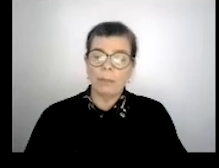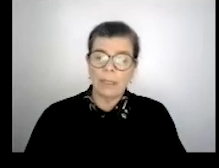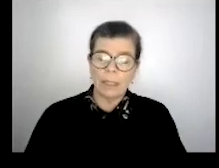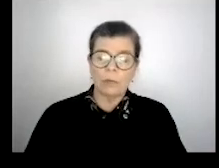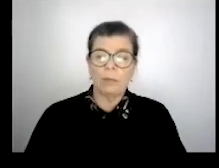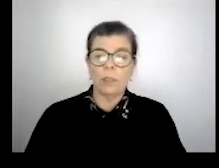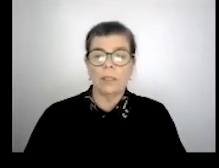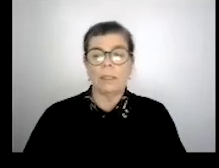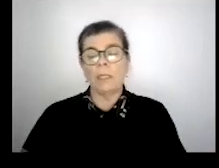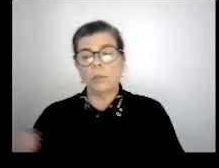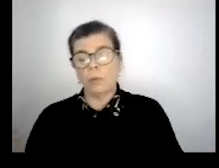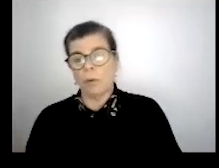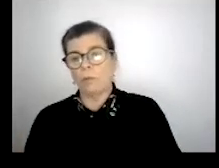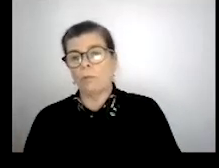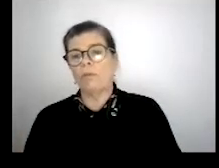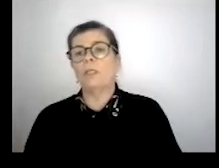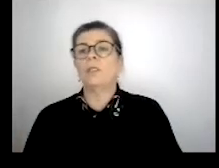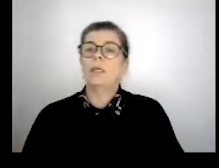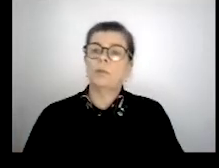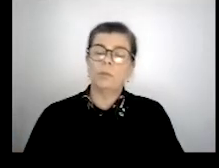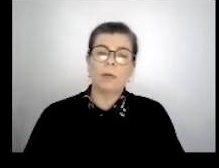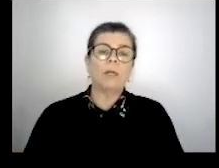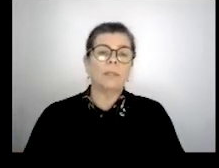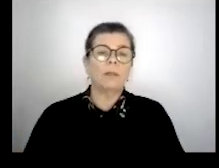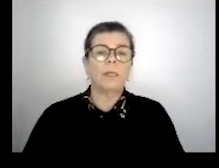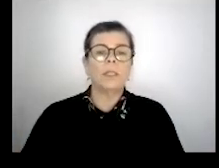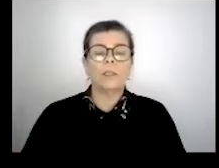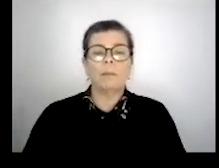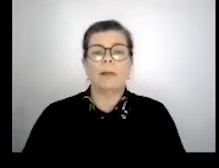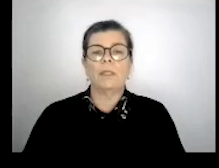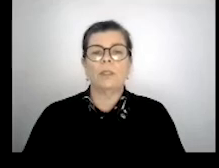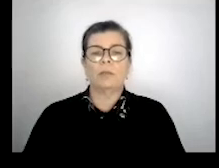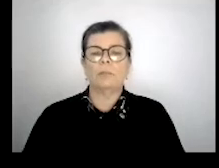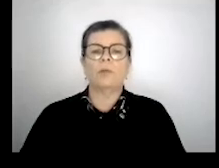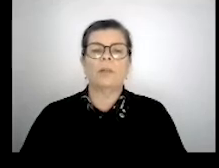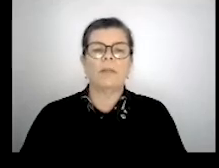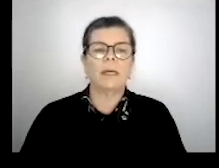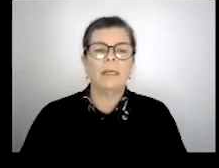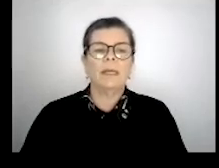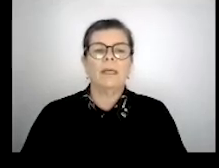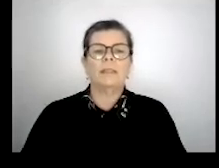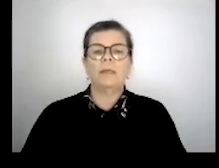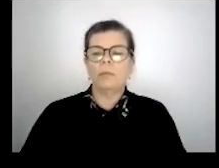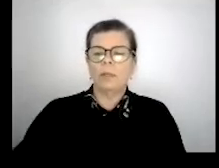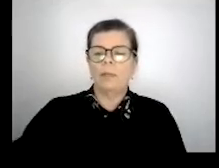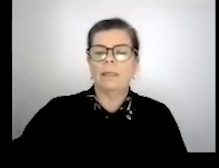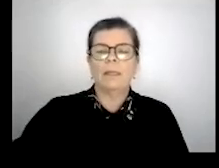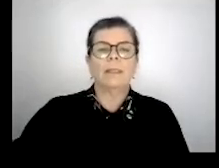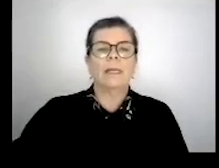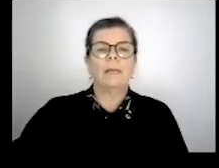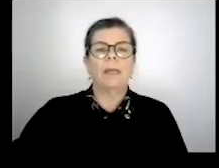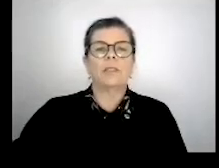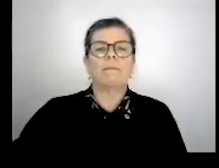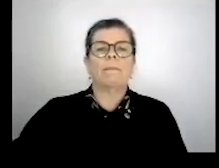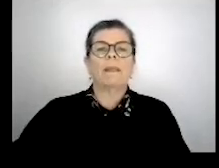pouco familiarizados com a emergência. Acredito que agora com o Covid isso melhora, mas realmente essa é uma parte que nós temos que qualificar, assim como também